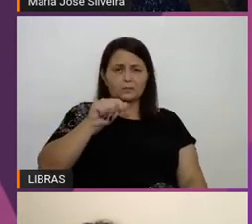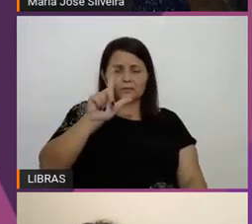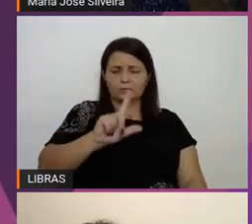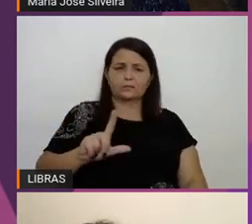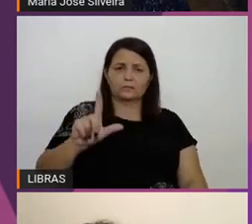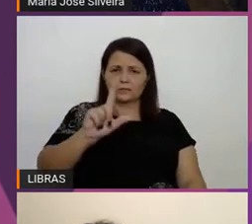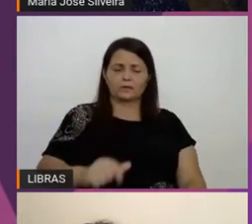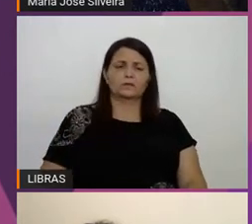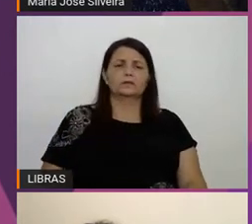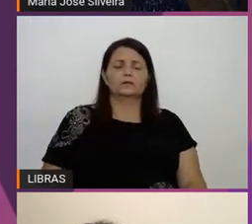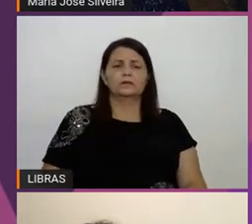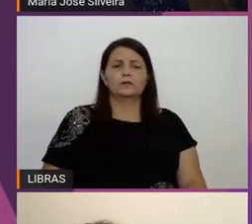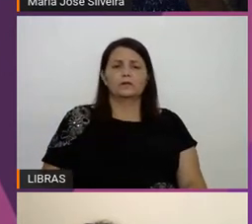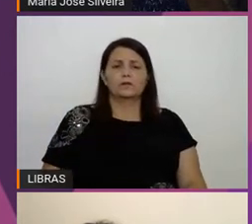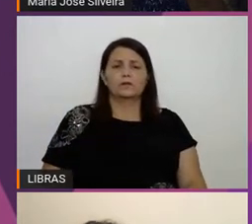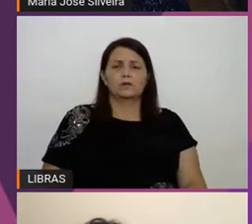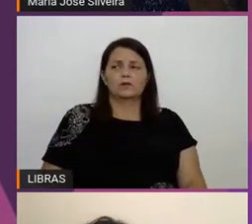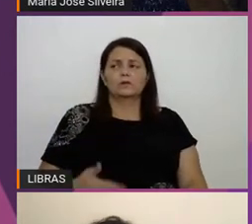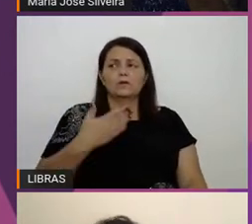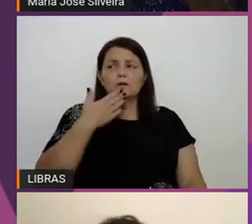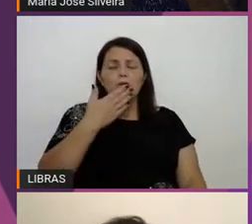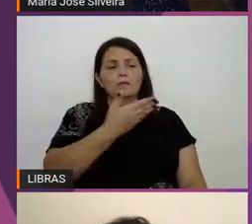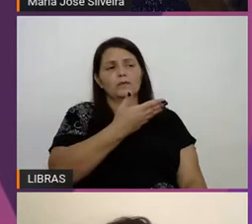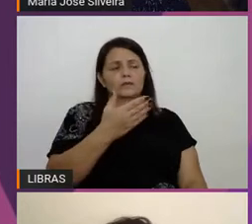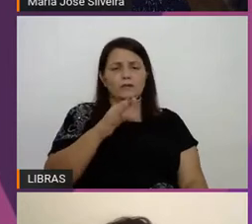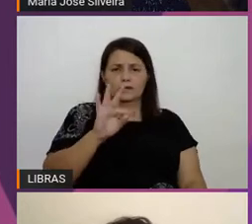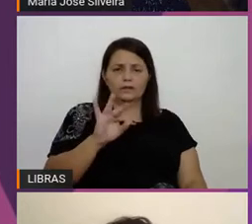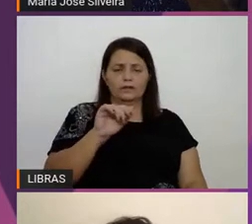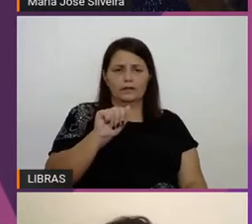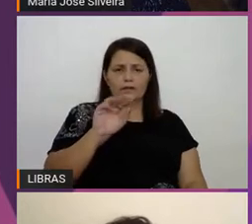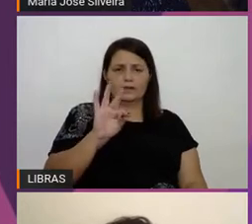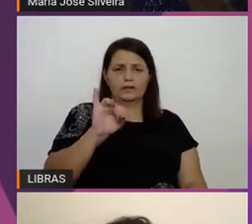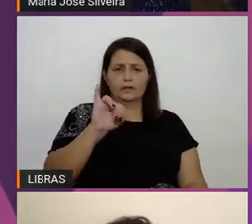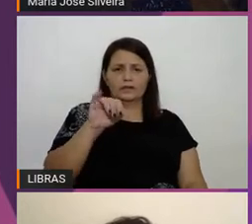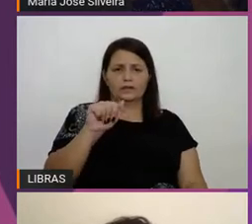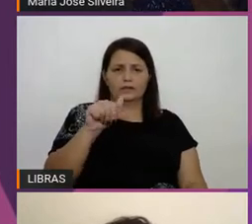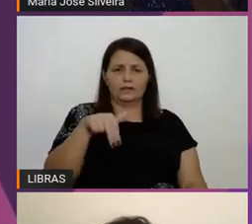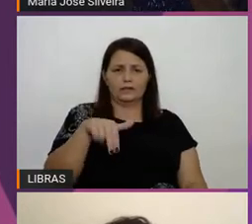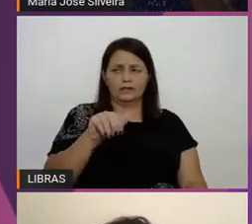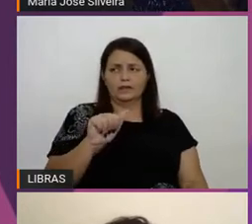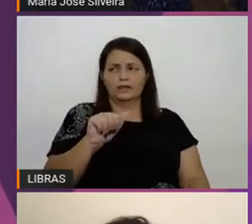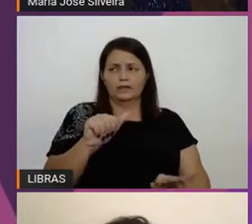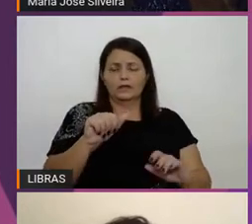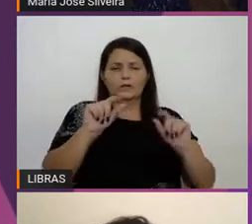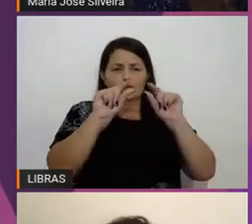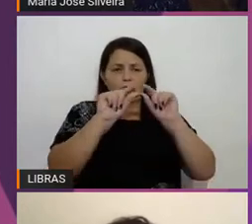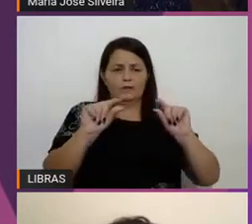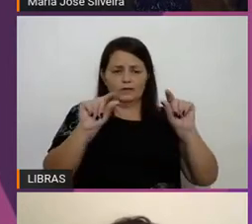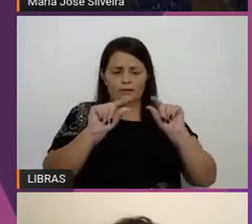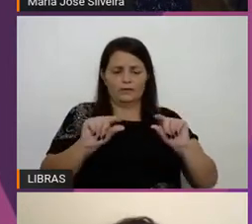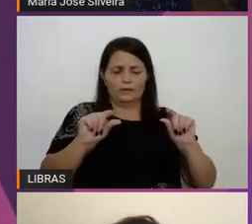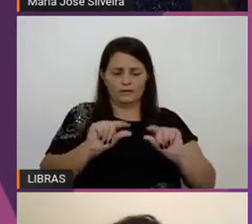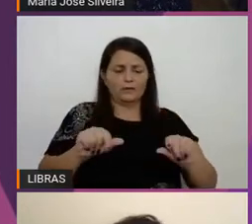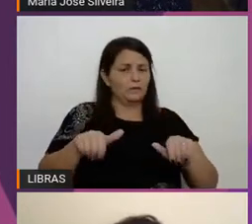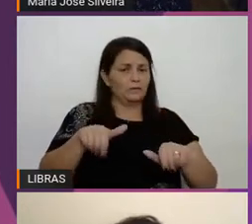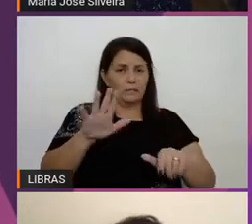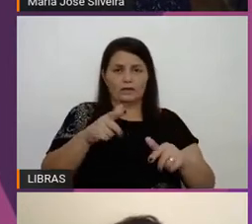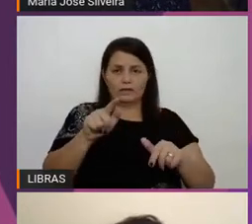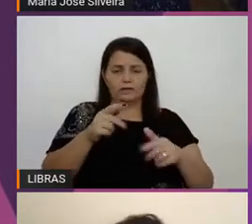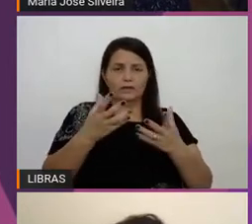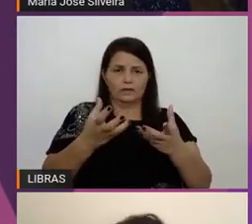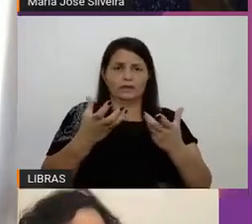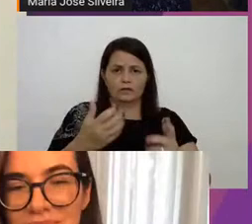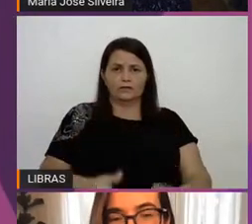literatura uma agora eu queria pedir para Tatiana Leia o trecho Inicial Não precisa ser só um parágrafo pode ser mais se você quiser